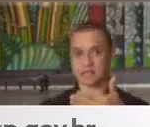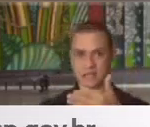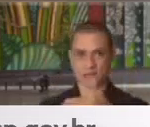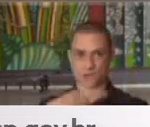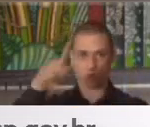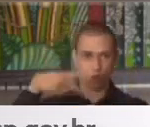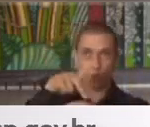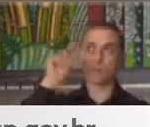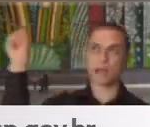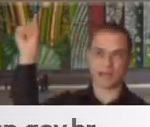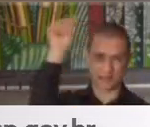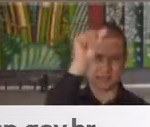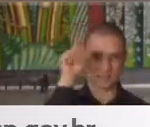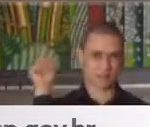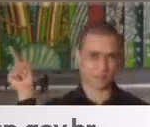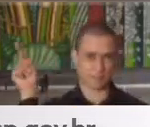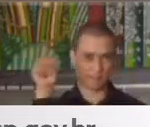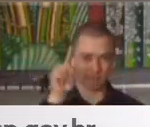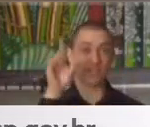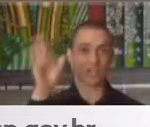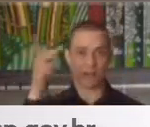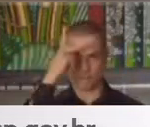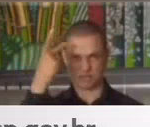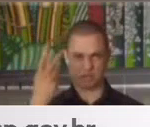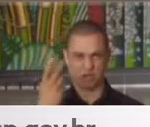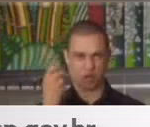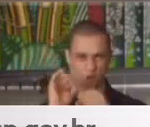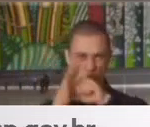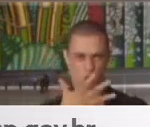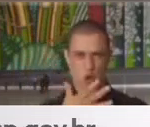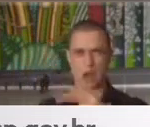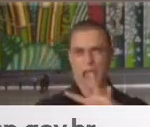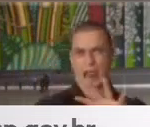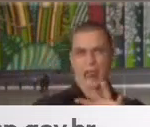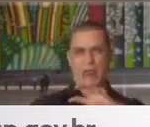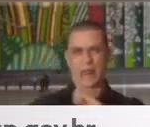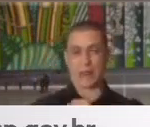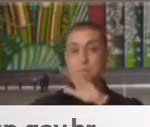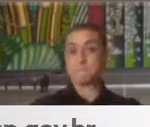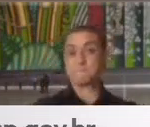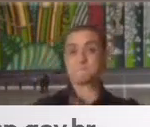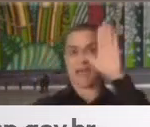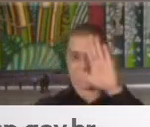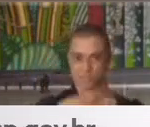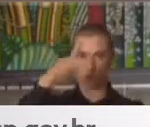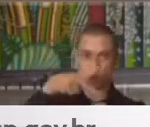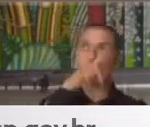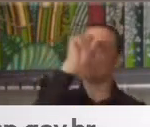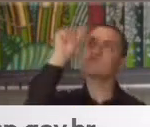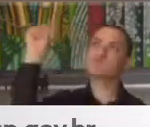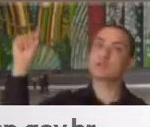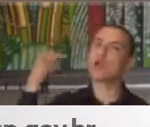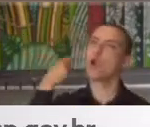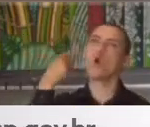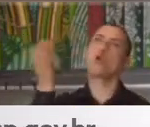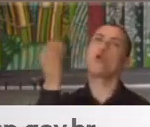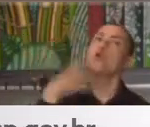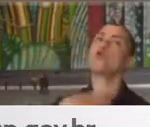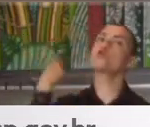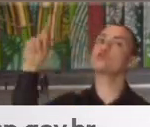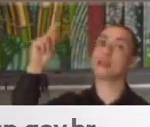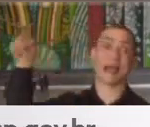onde o número de casos de contaminação já avançou bastante, bastante mais do que o